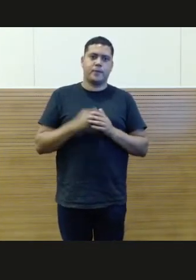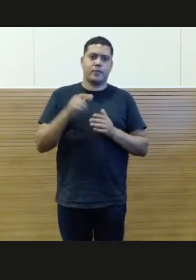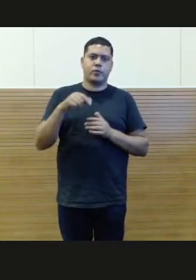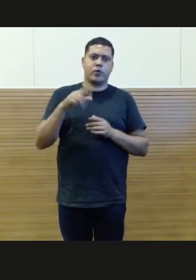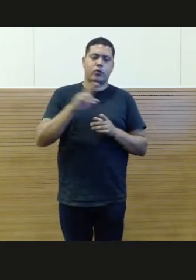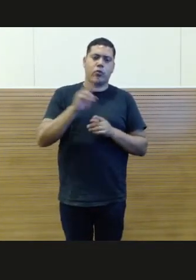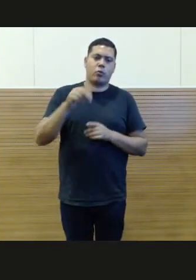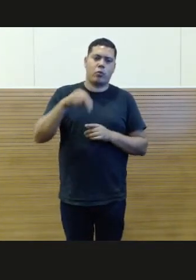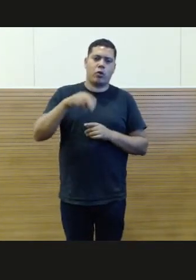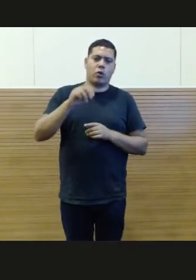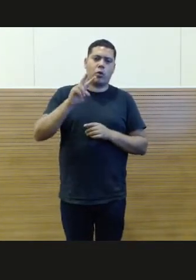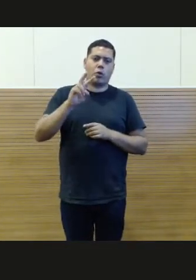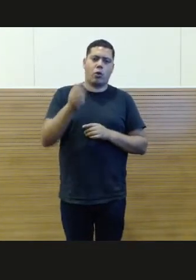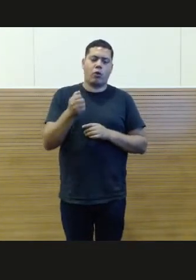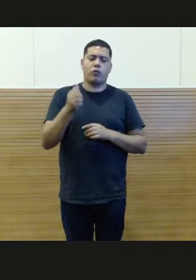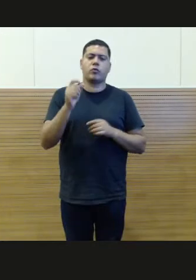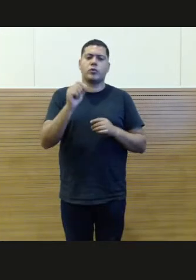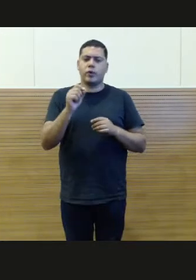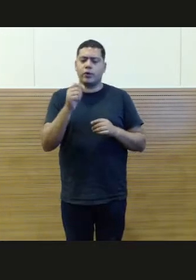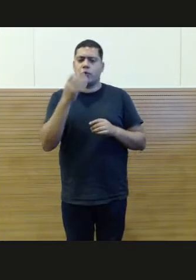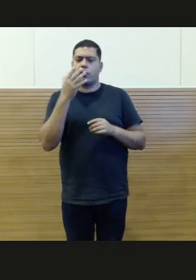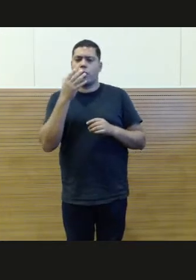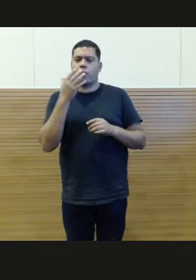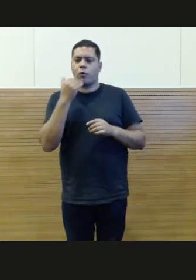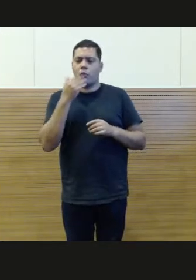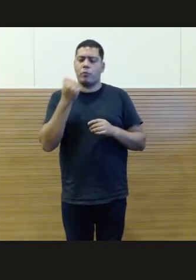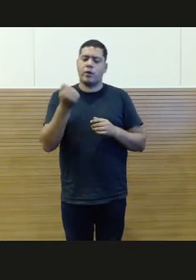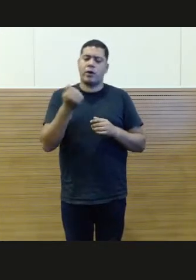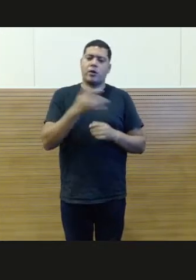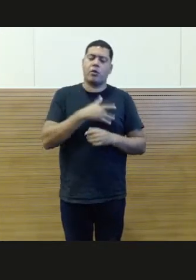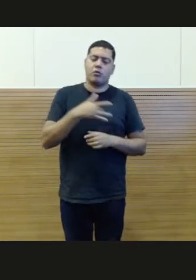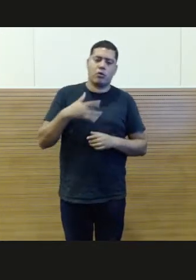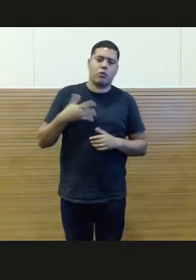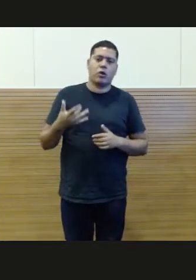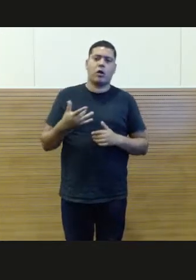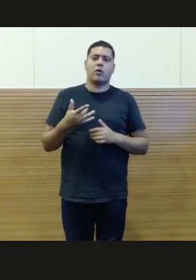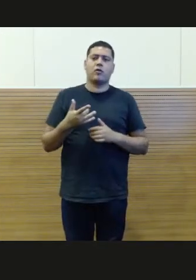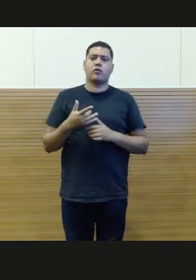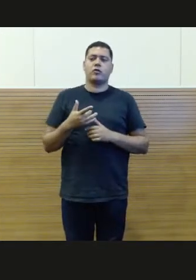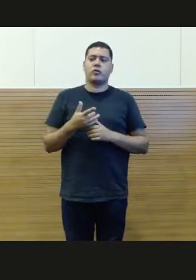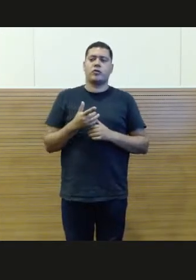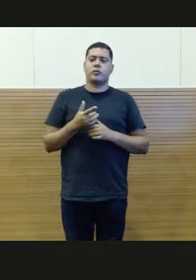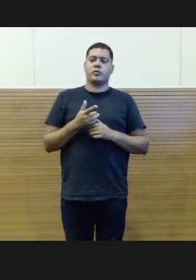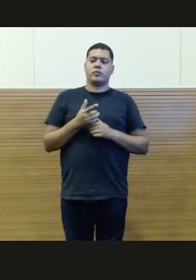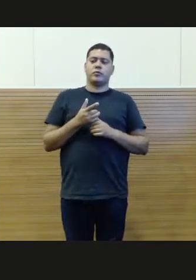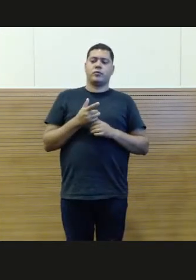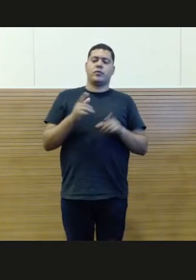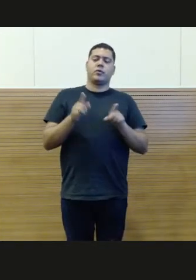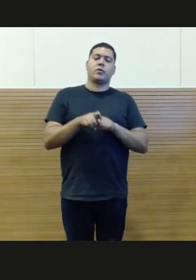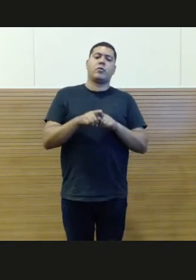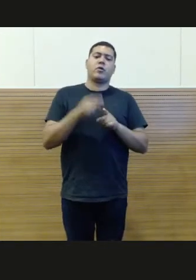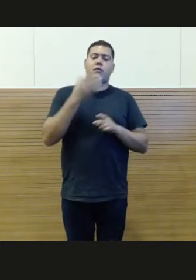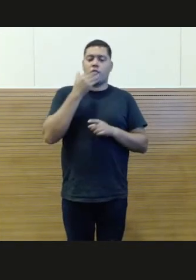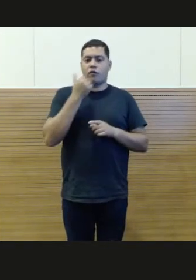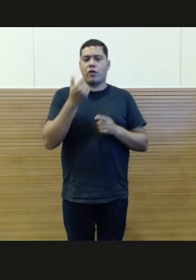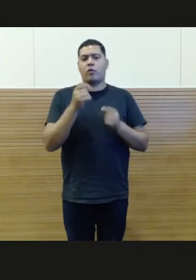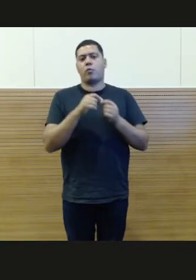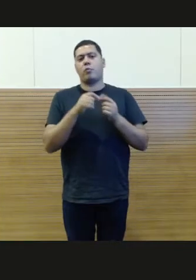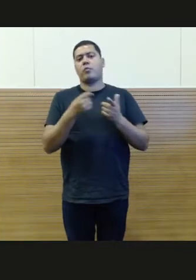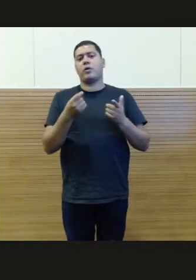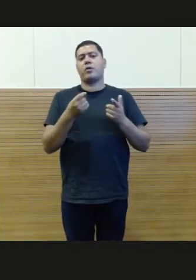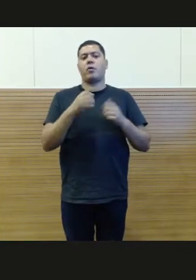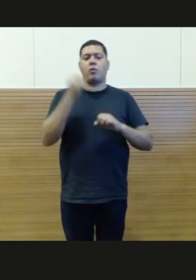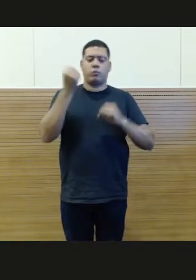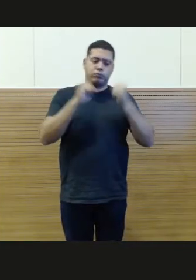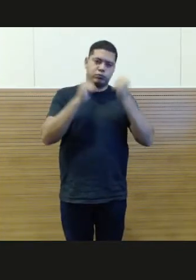Identifica padrões de comidas saudáveis baseados e feitos com comidas minimamente processadas,